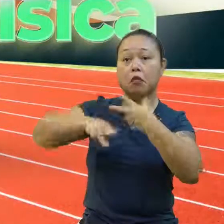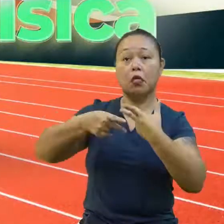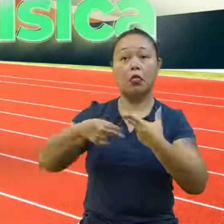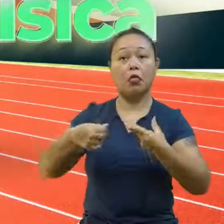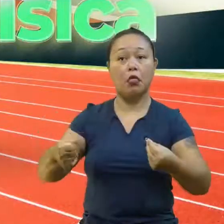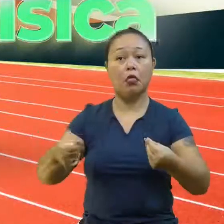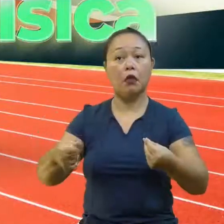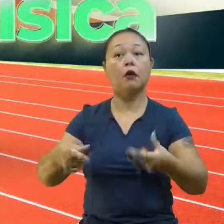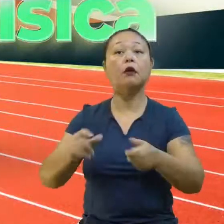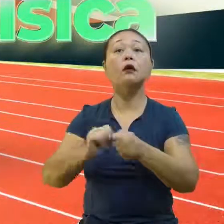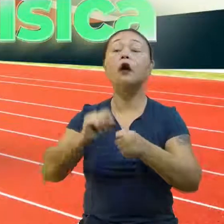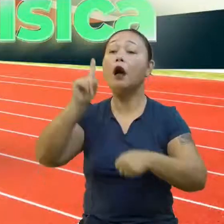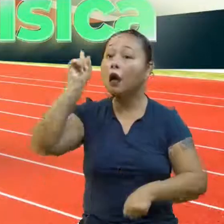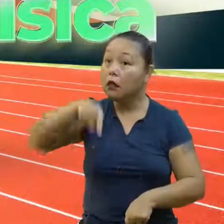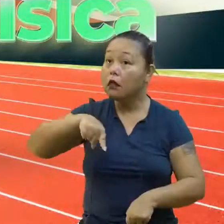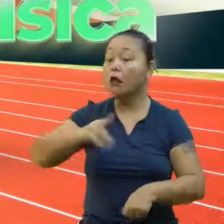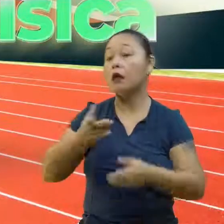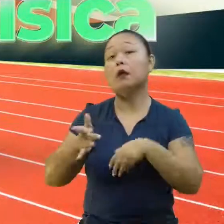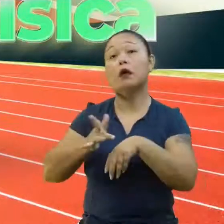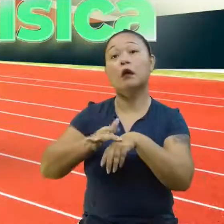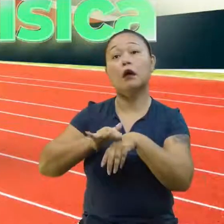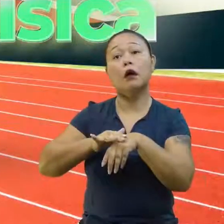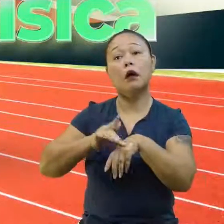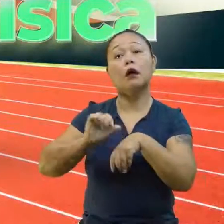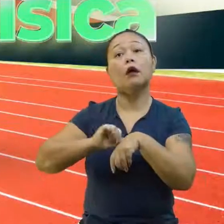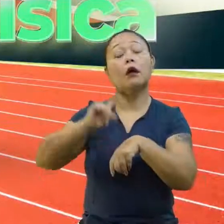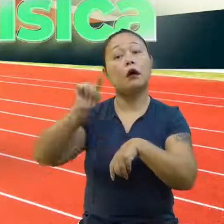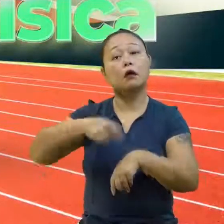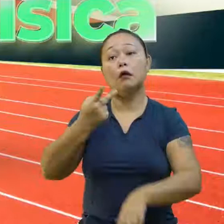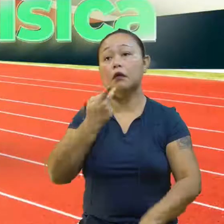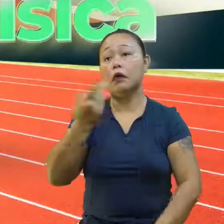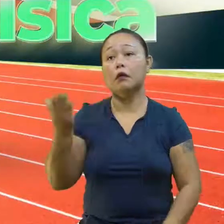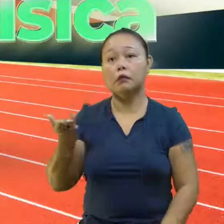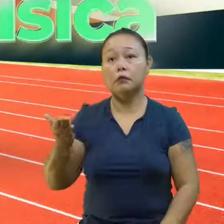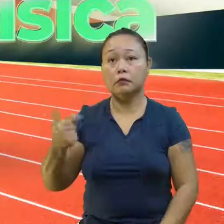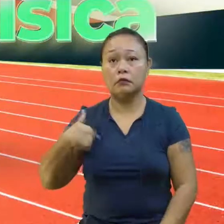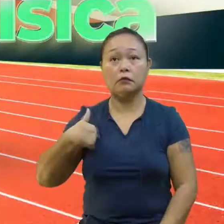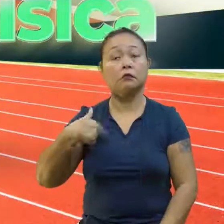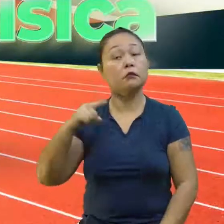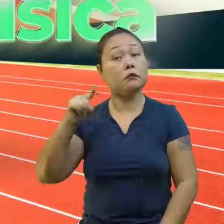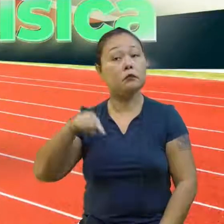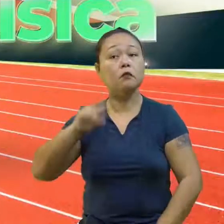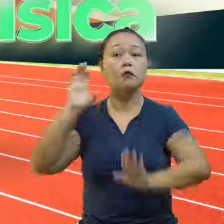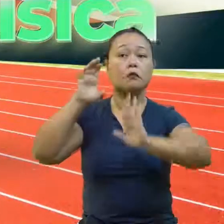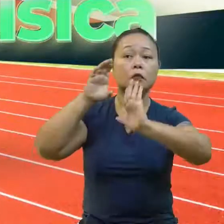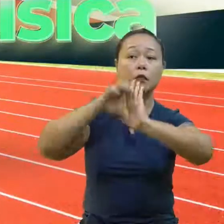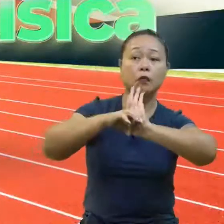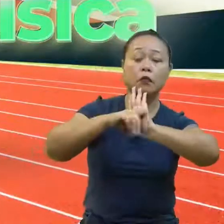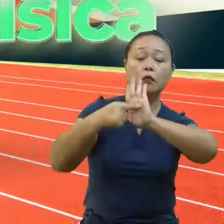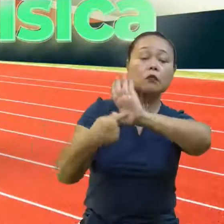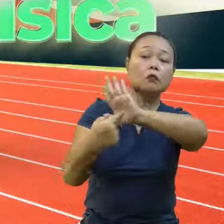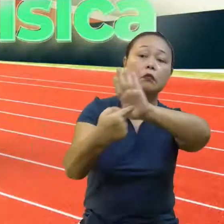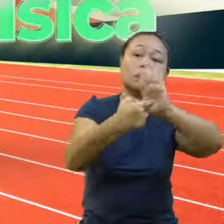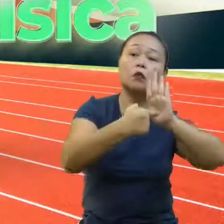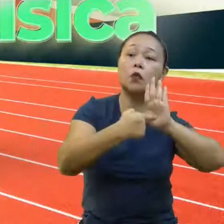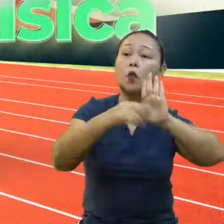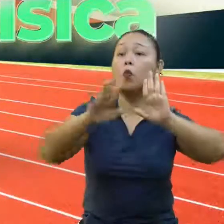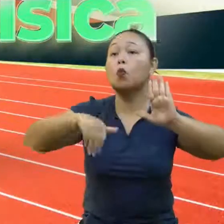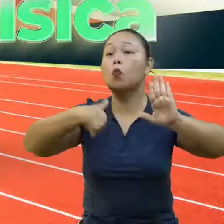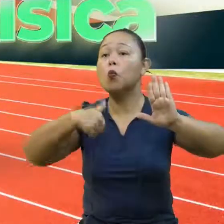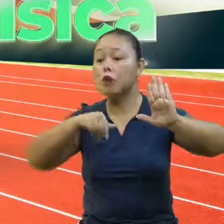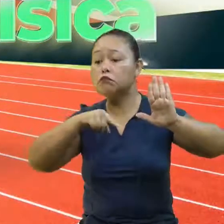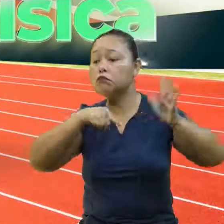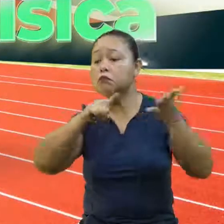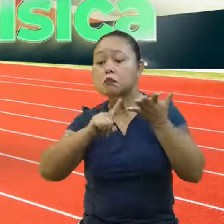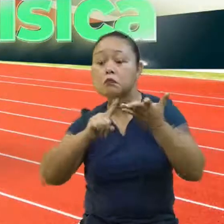crônico-degenerativas. Então, é dessas doenças que nós vamos falar agora. Vamos trazer aí um conceito, os fatores de risco e